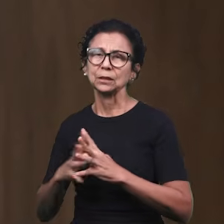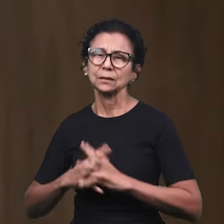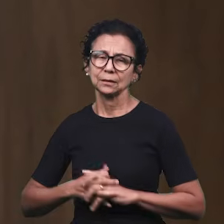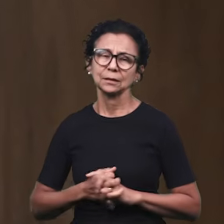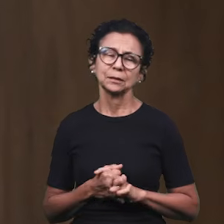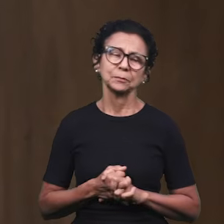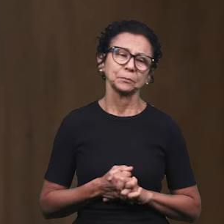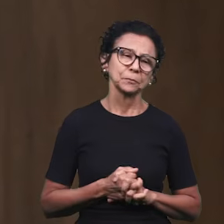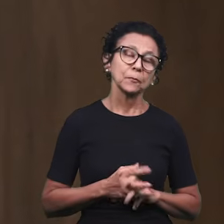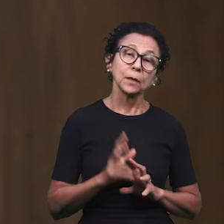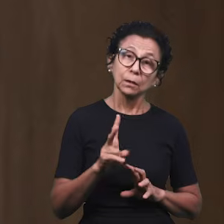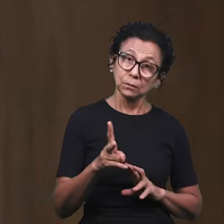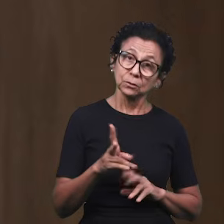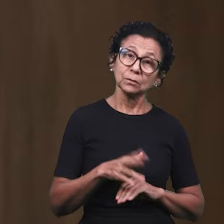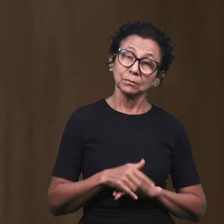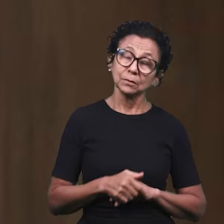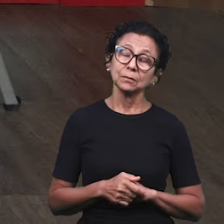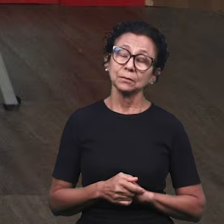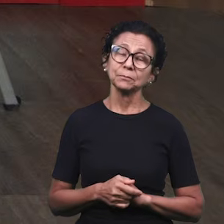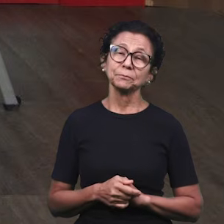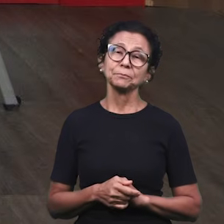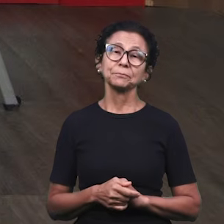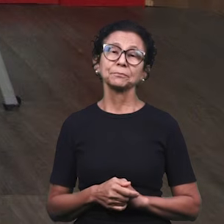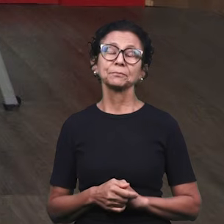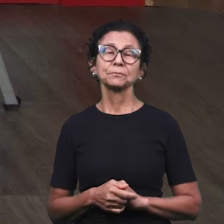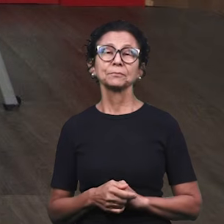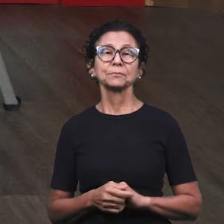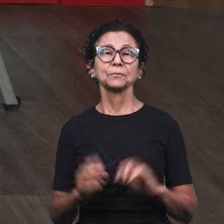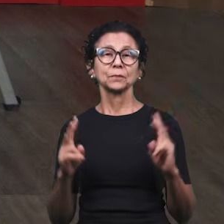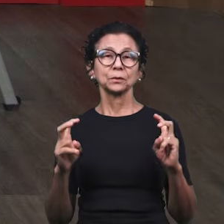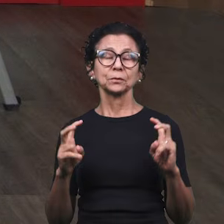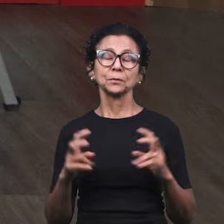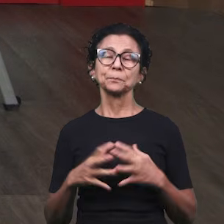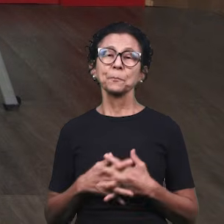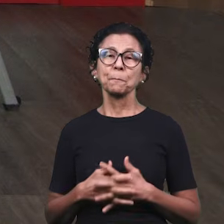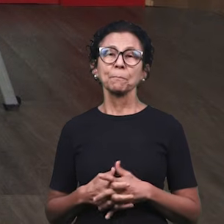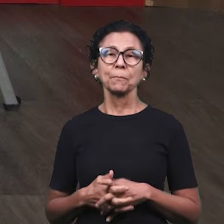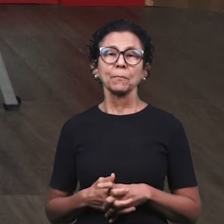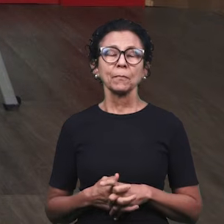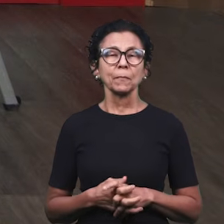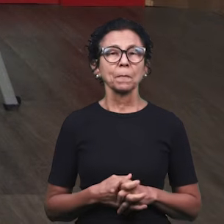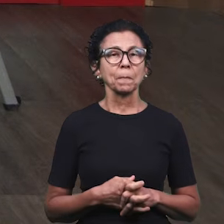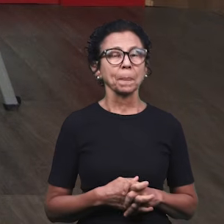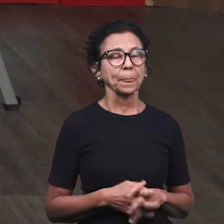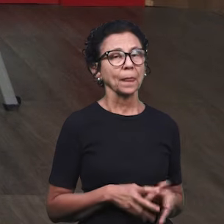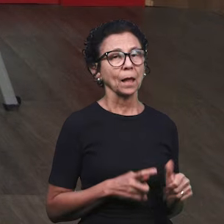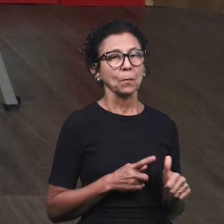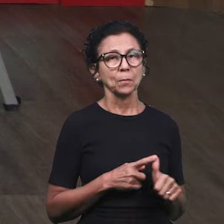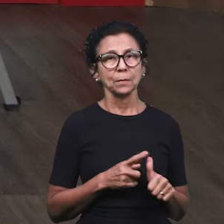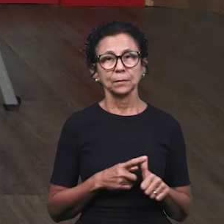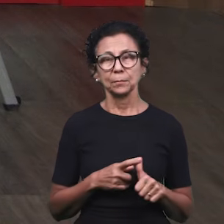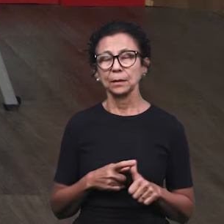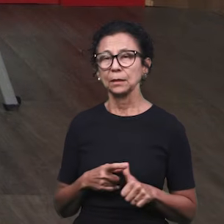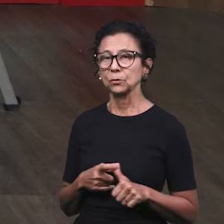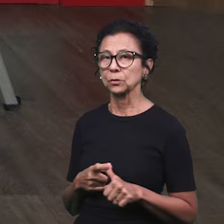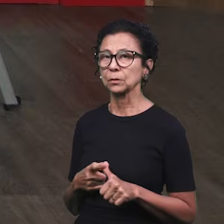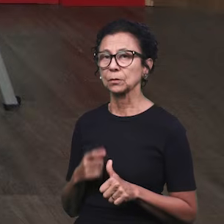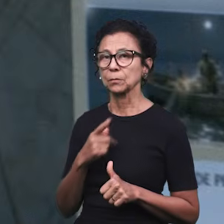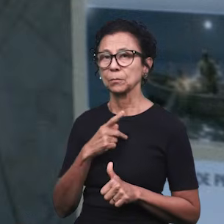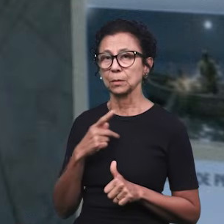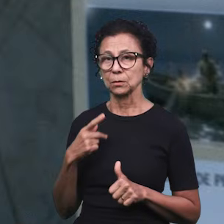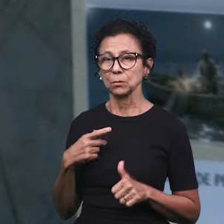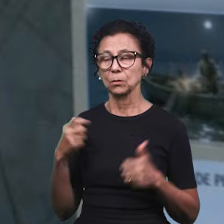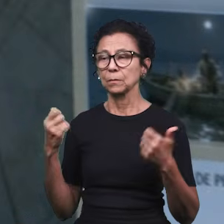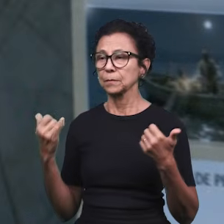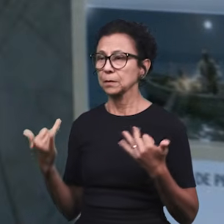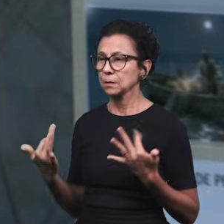continuidade aqui à pesca maravilhosa. Professor Vinícius. Amém. Bom, primeiramente, pastor Ian, acho que cabe